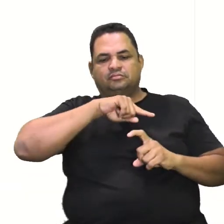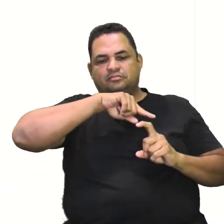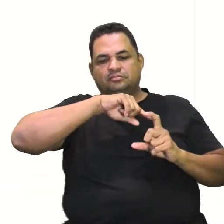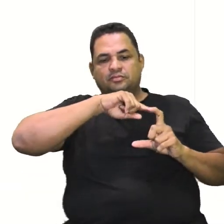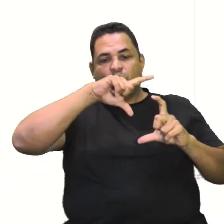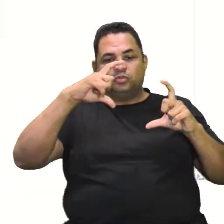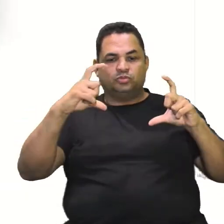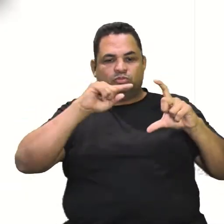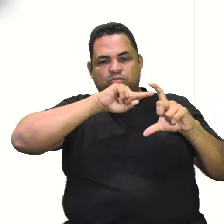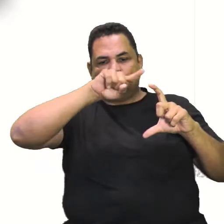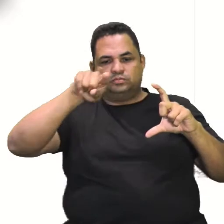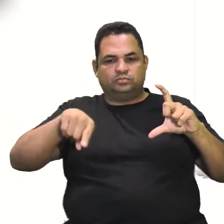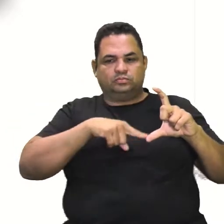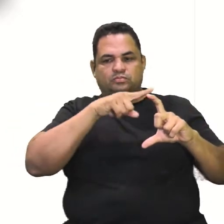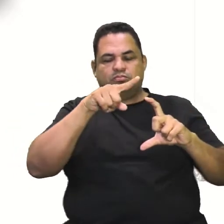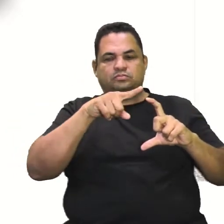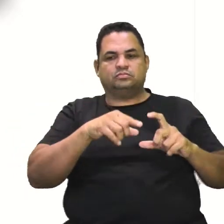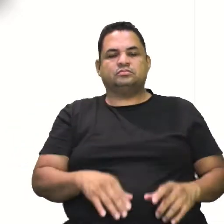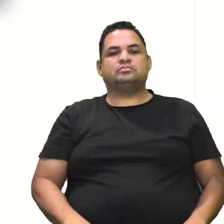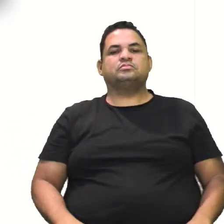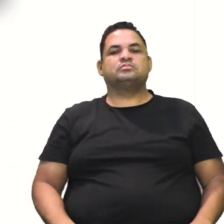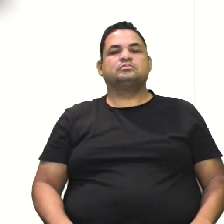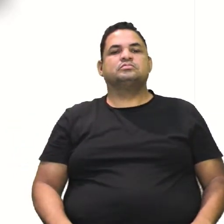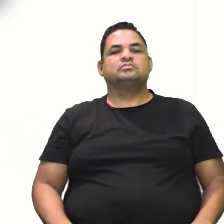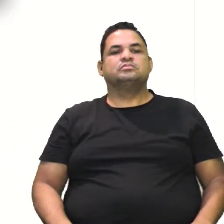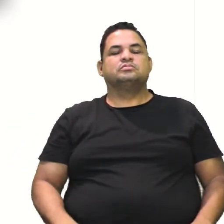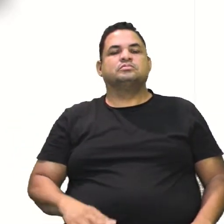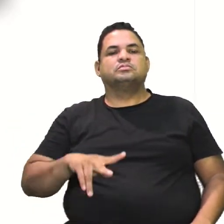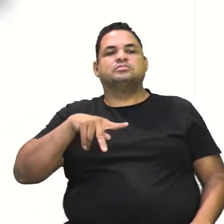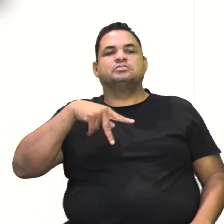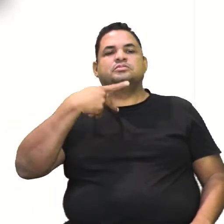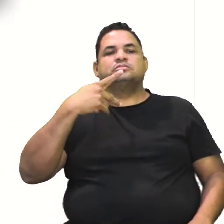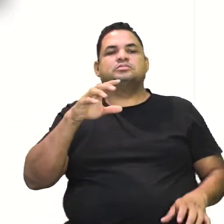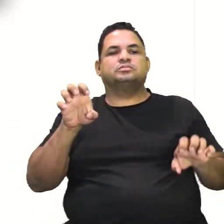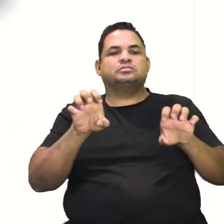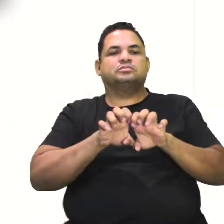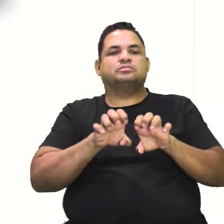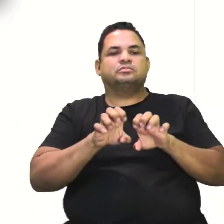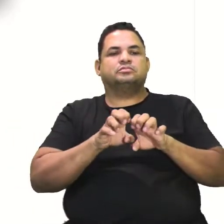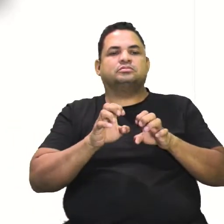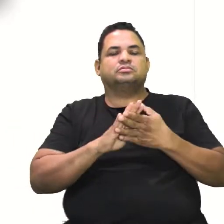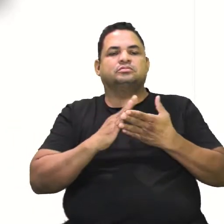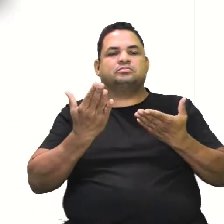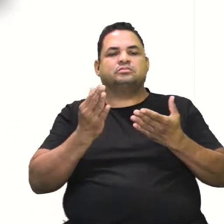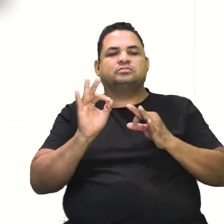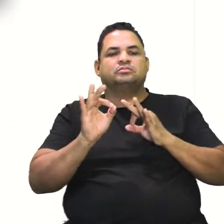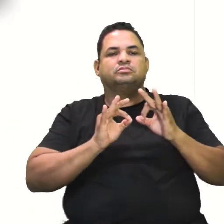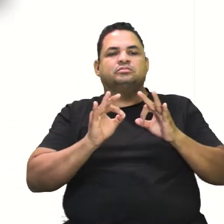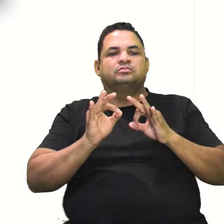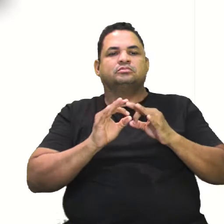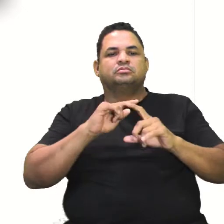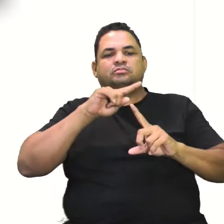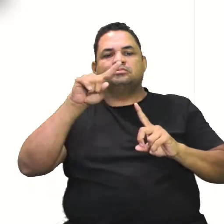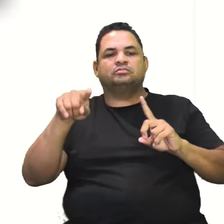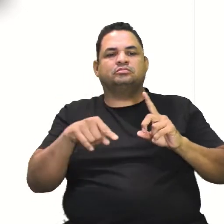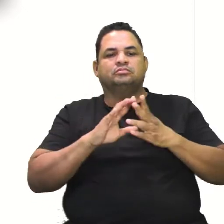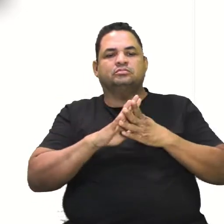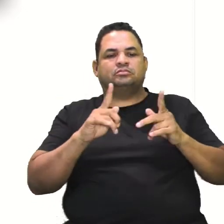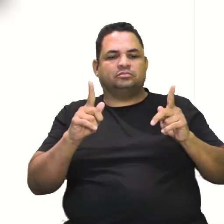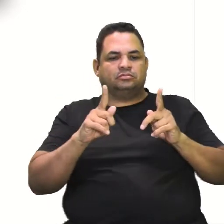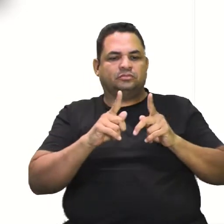certo? E quando se fala de equação da circunferência, tem ela na forma geral e na